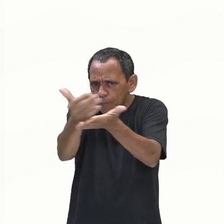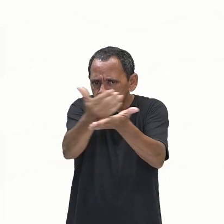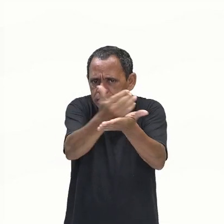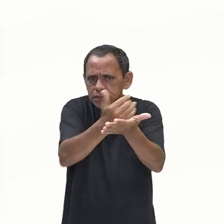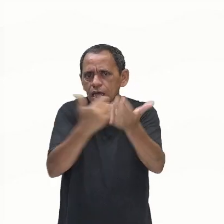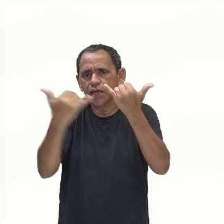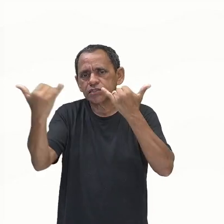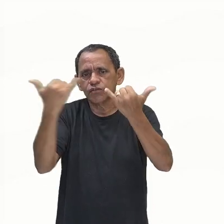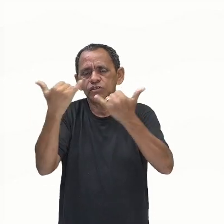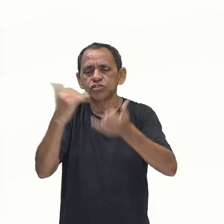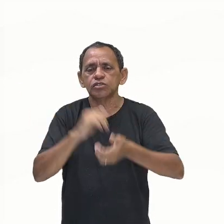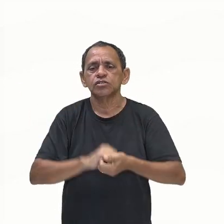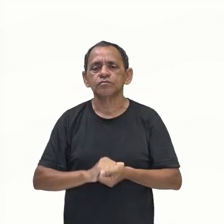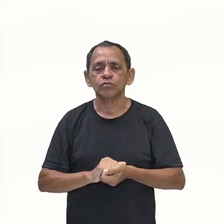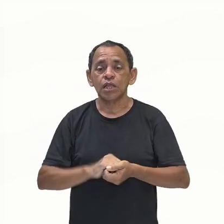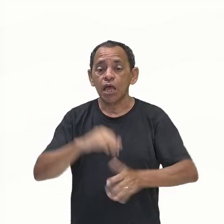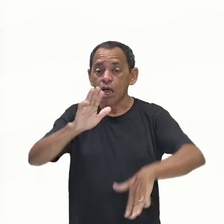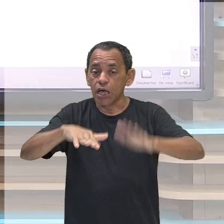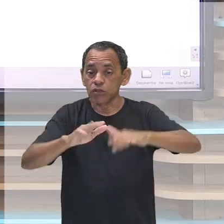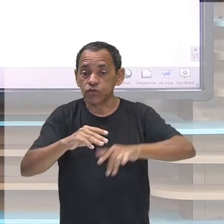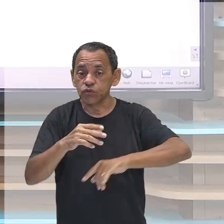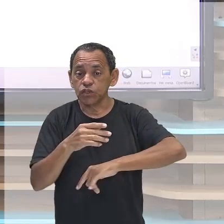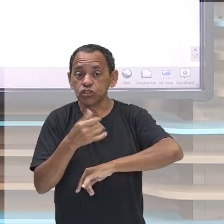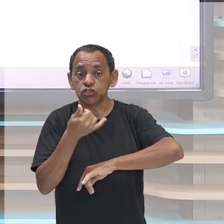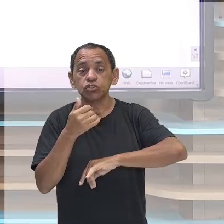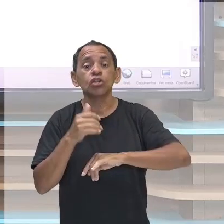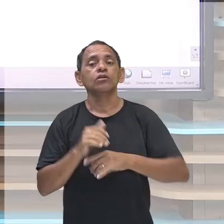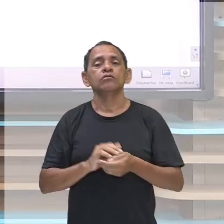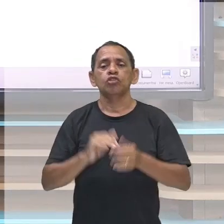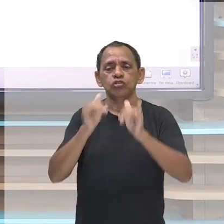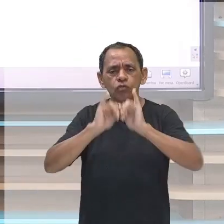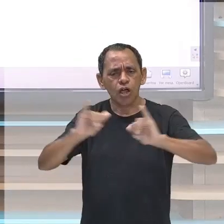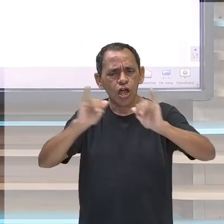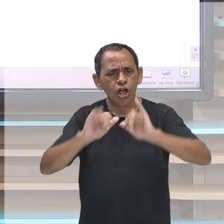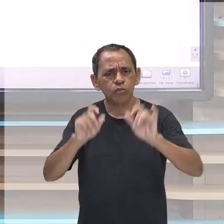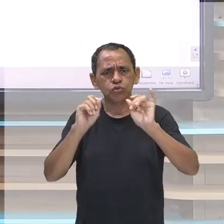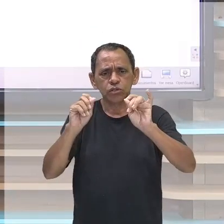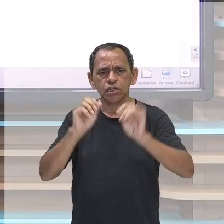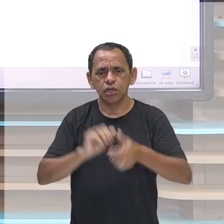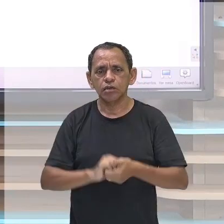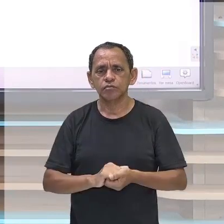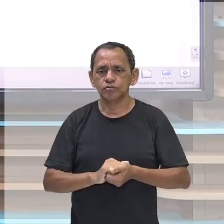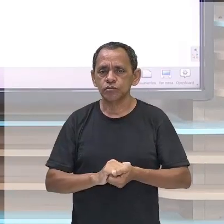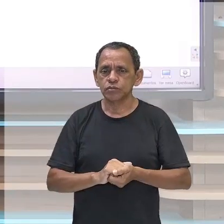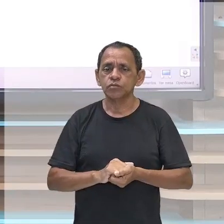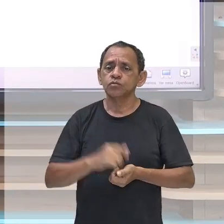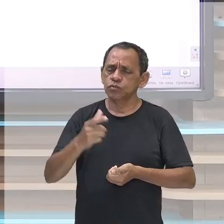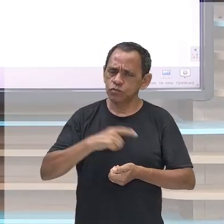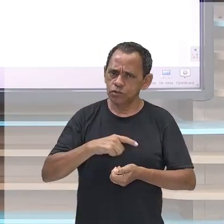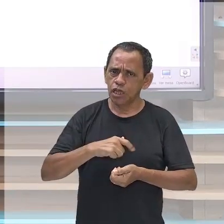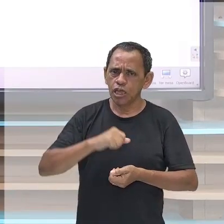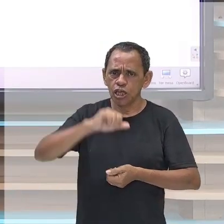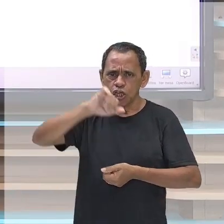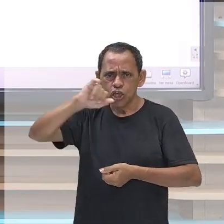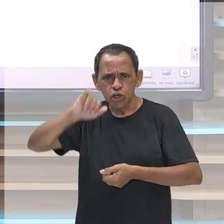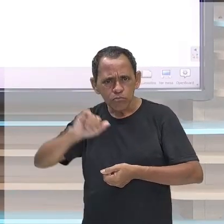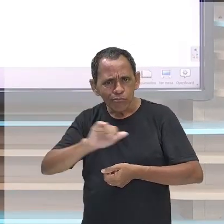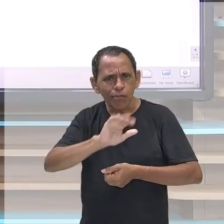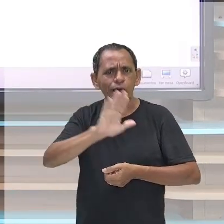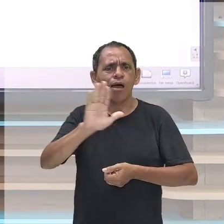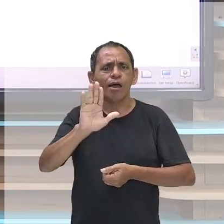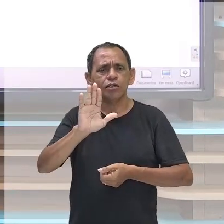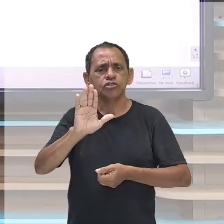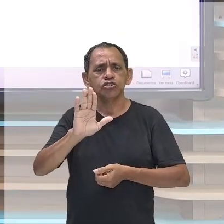satélite pode ou não revelar a partir de suas imagens, nós falamos sobre a resolução espacial. Então,